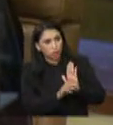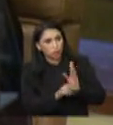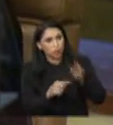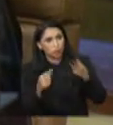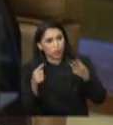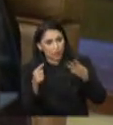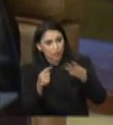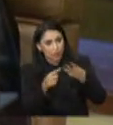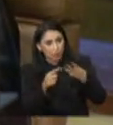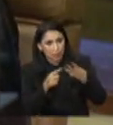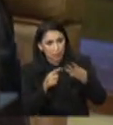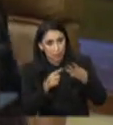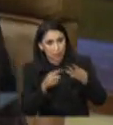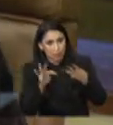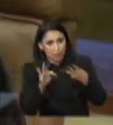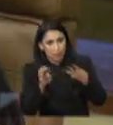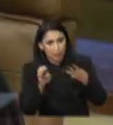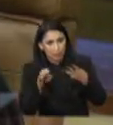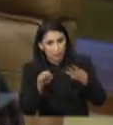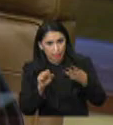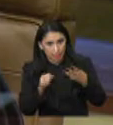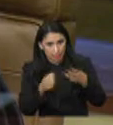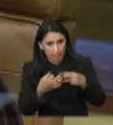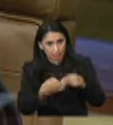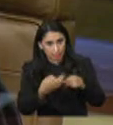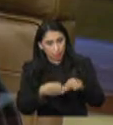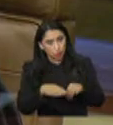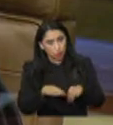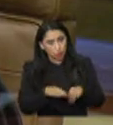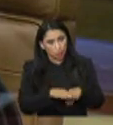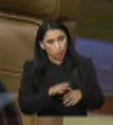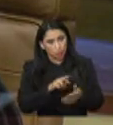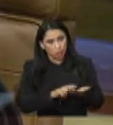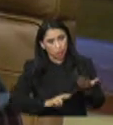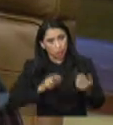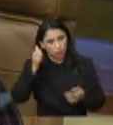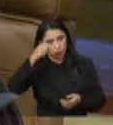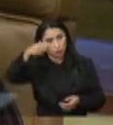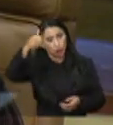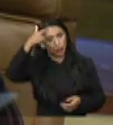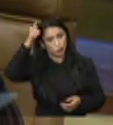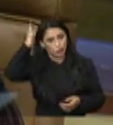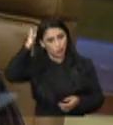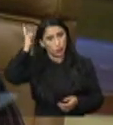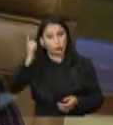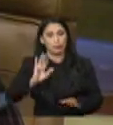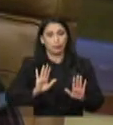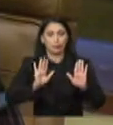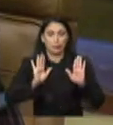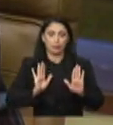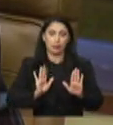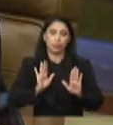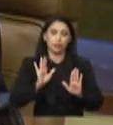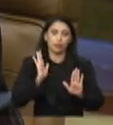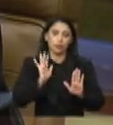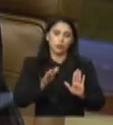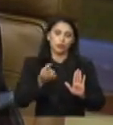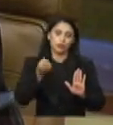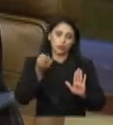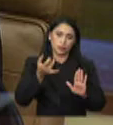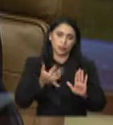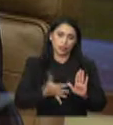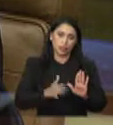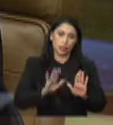3 da tese proposta por sua excelência eminente Ministro Alexandre Morais mas como disse